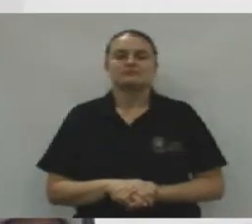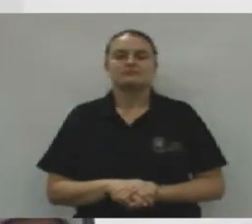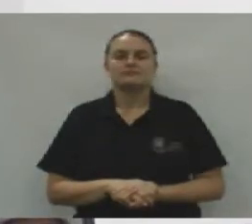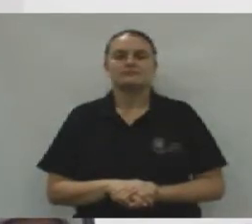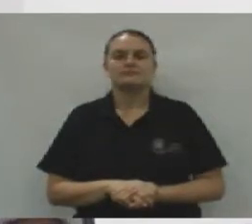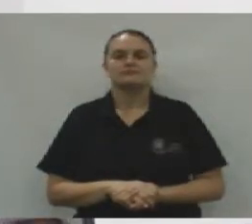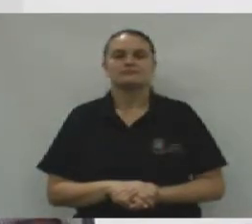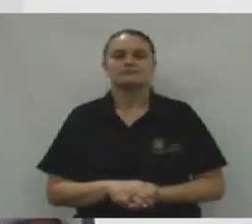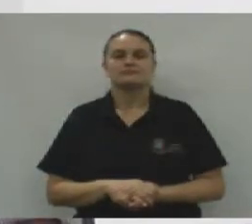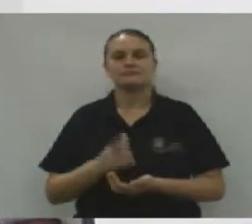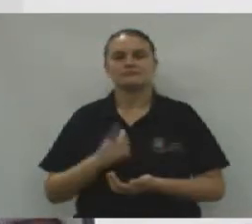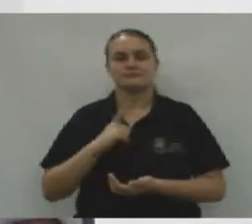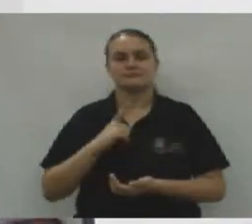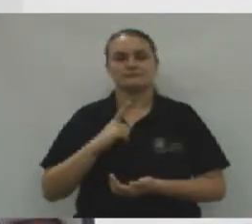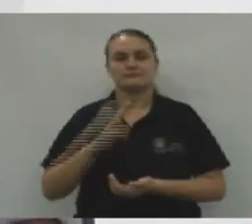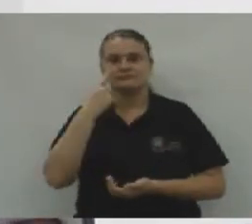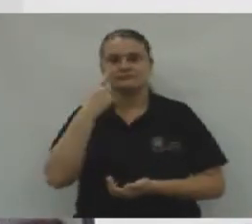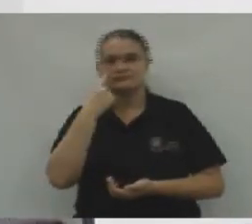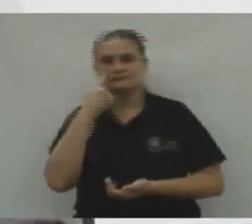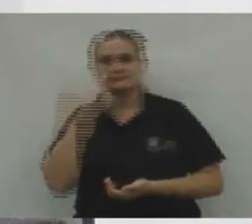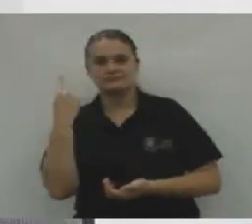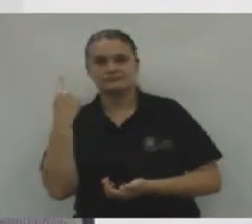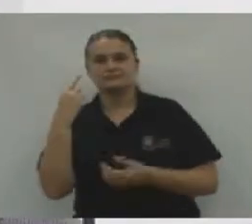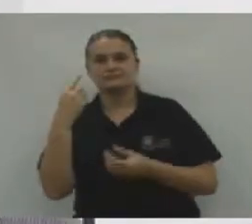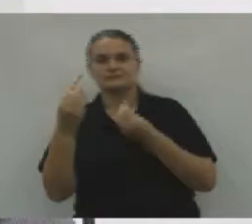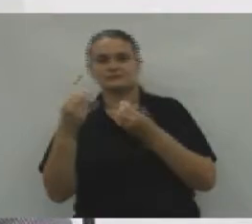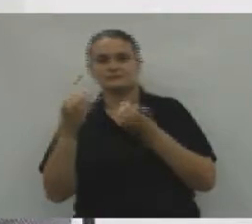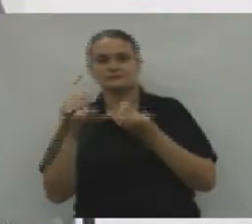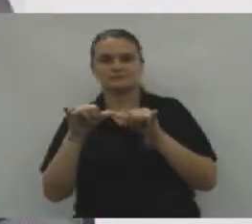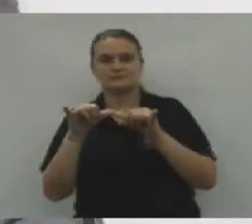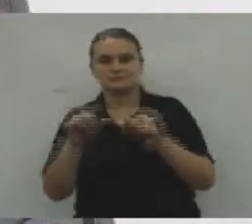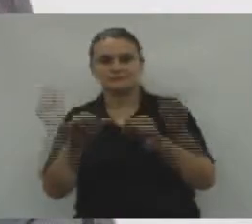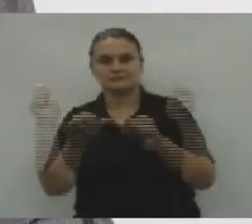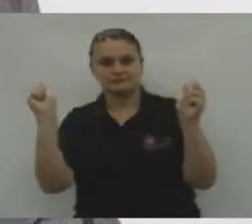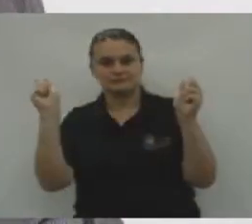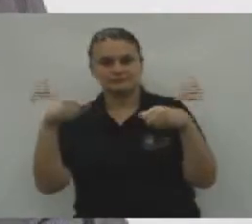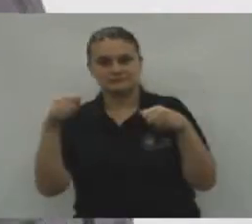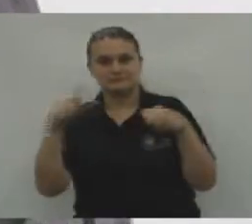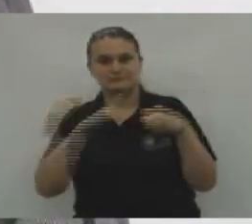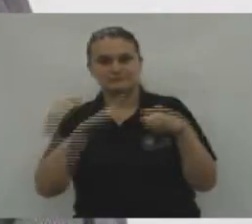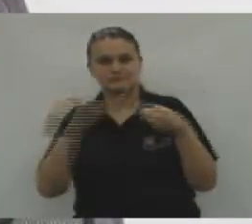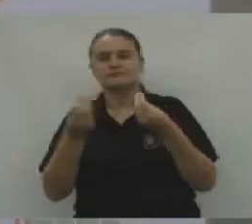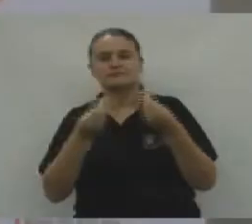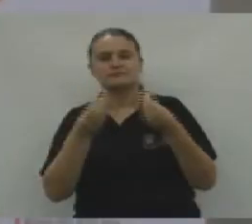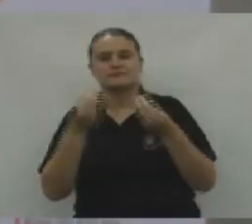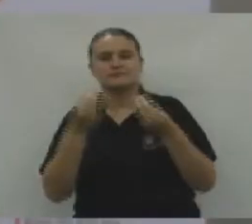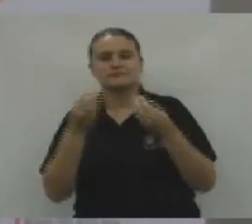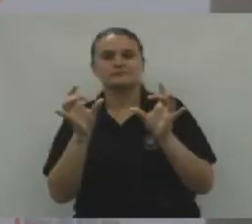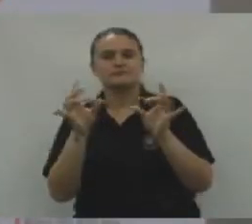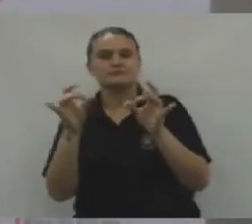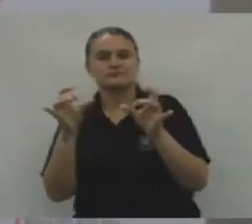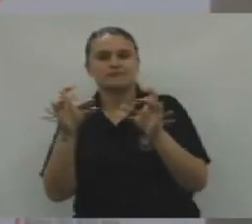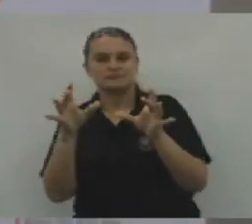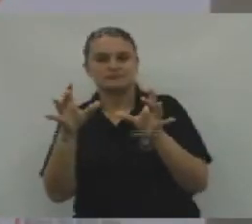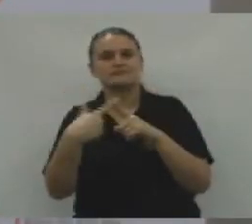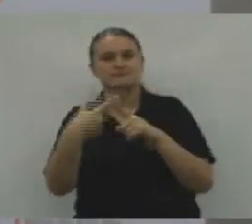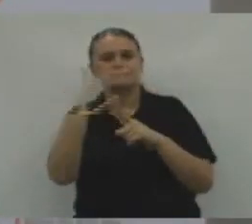Aqui é só para vocês terem uma ideia do mercado potencial que a gente tem na questão de consumidores,